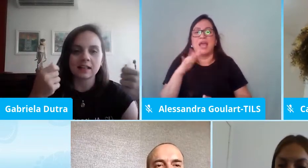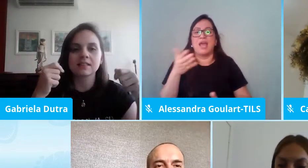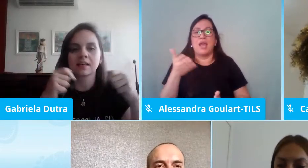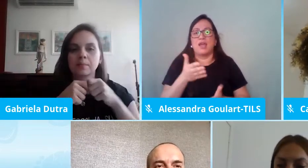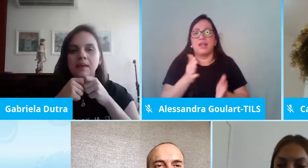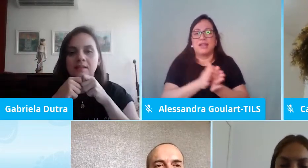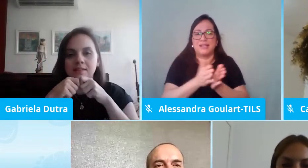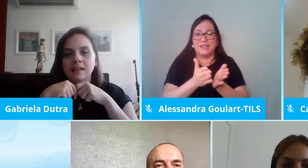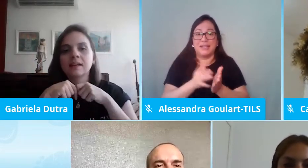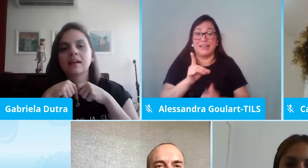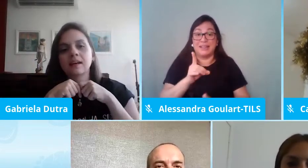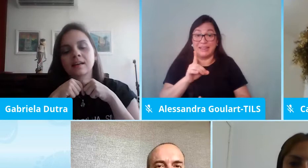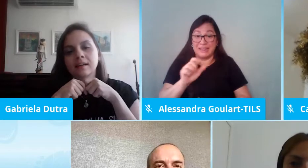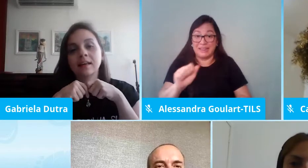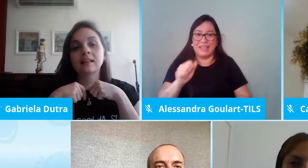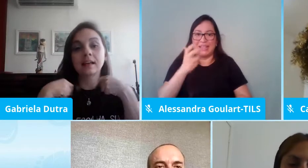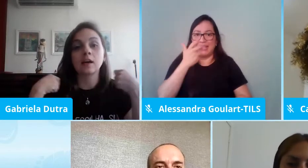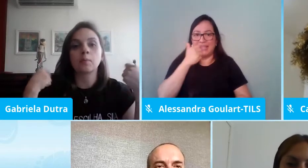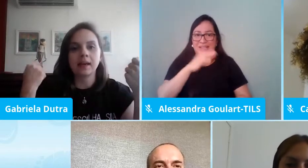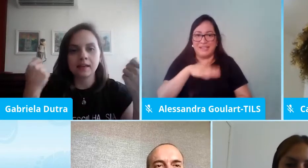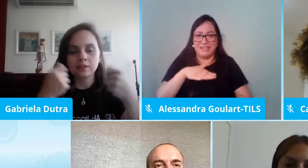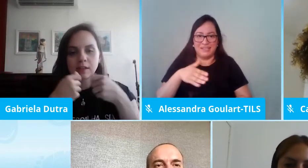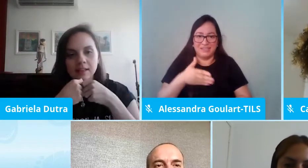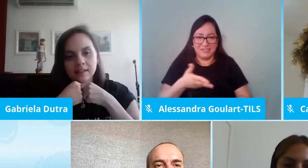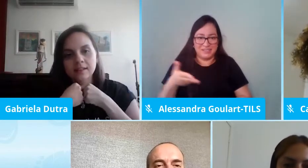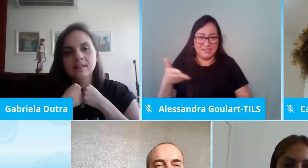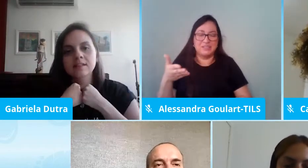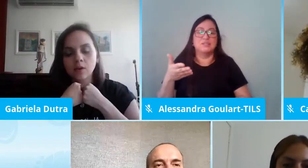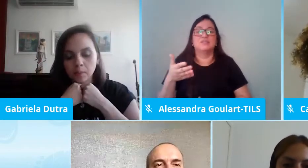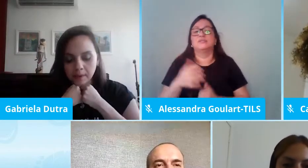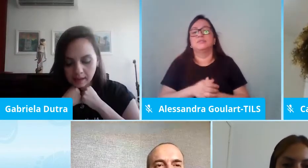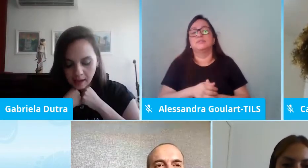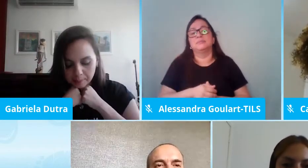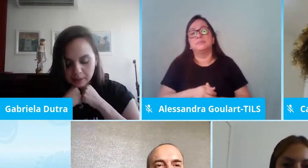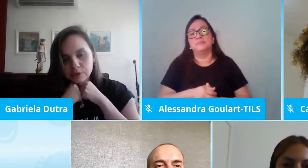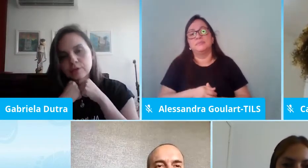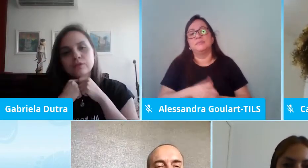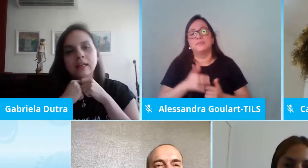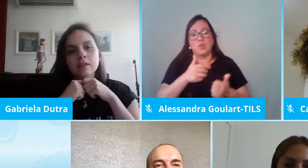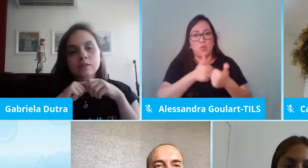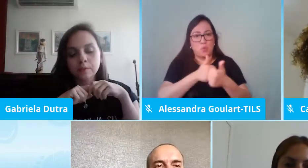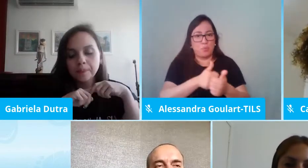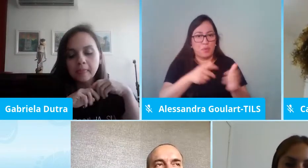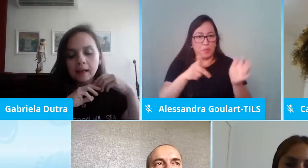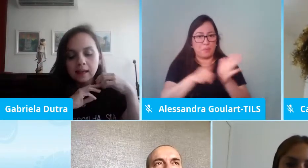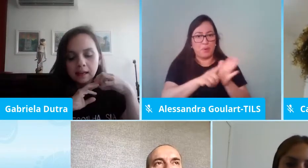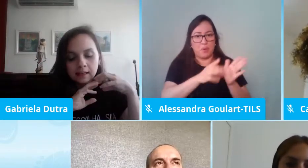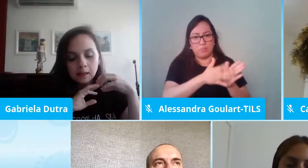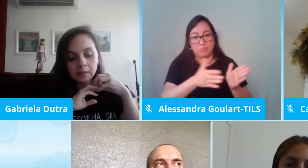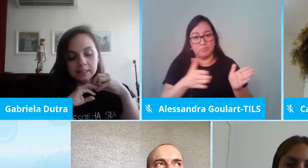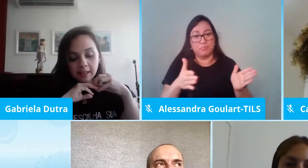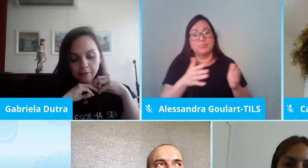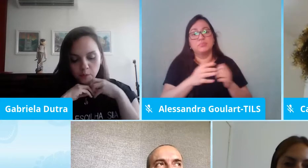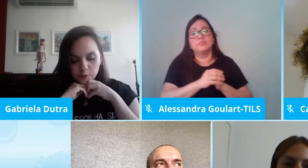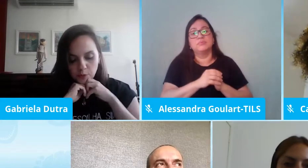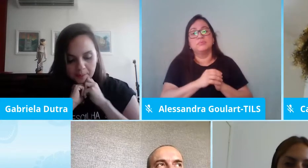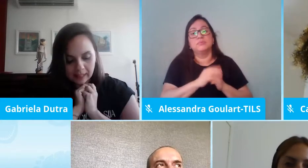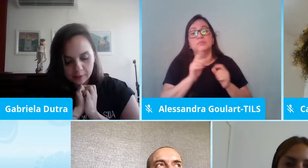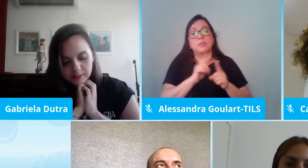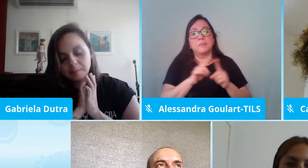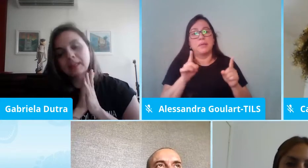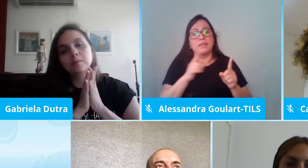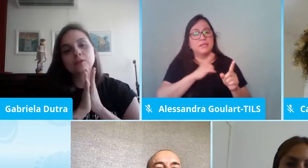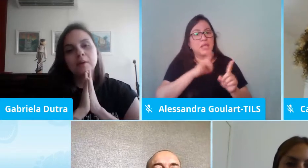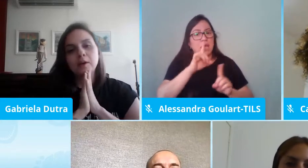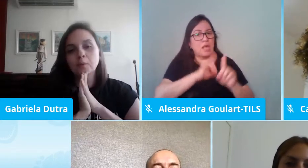da criança, que pensa integralmente a criança, acompanhar a partir disso. Mas teve alguns